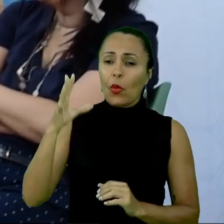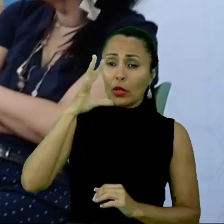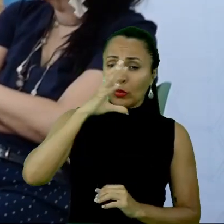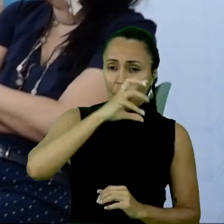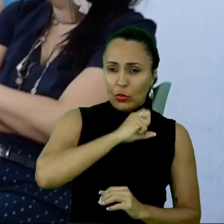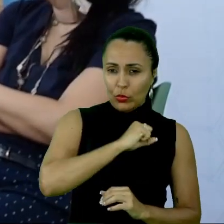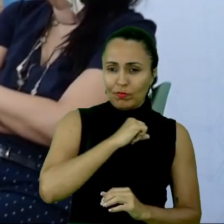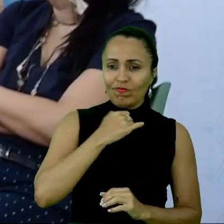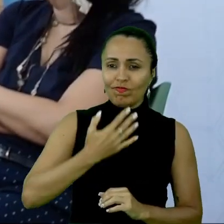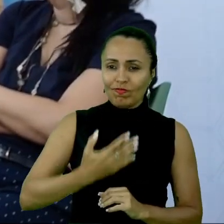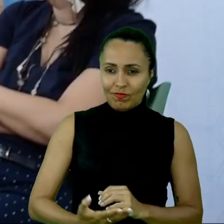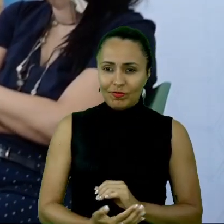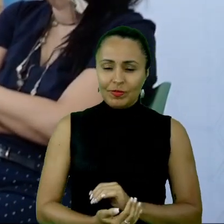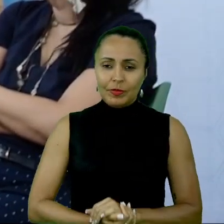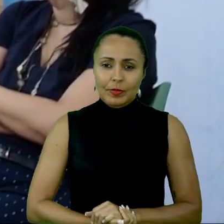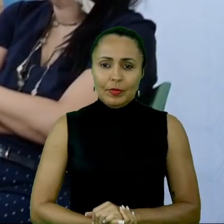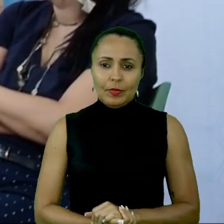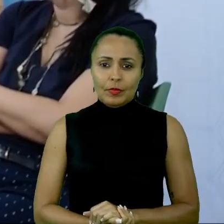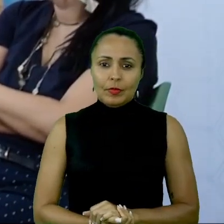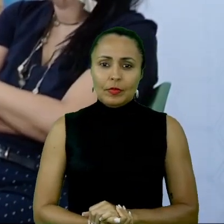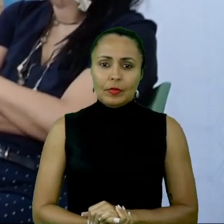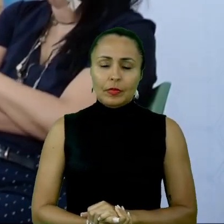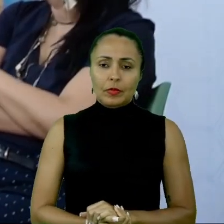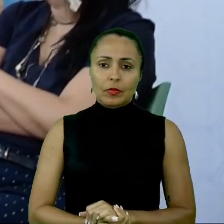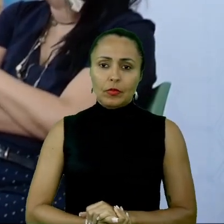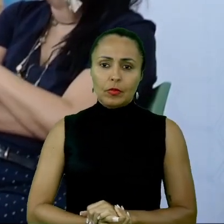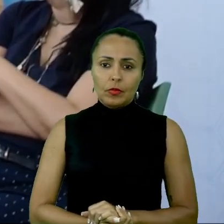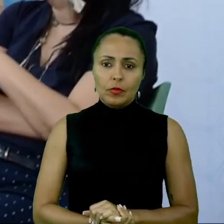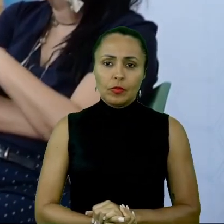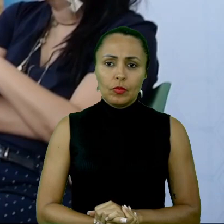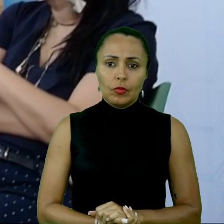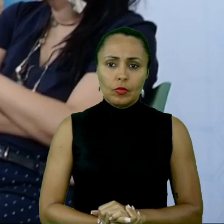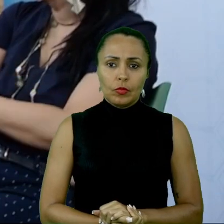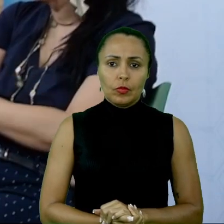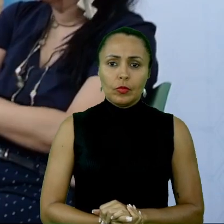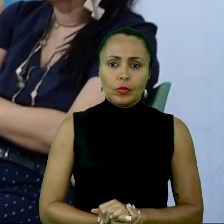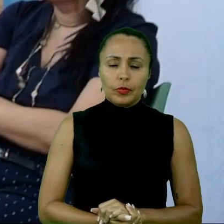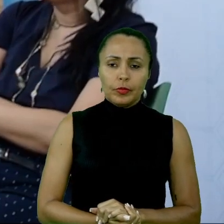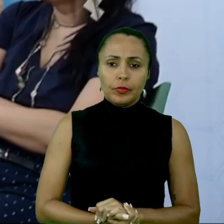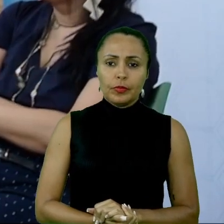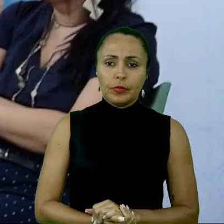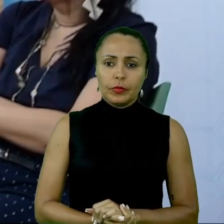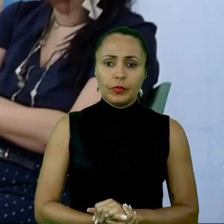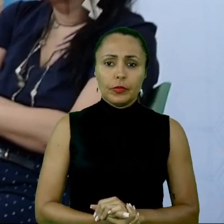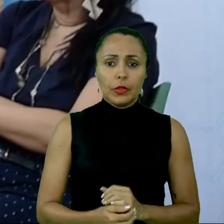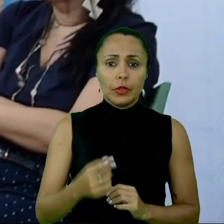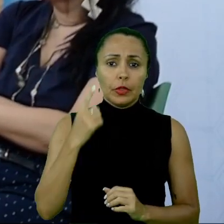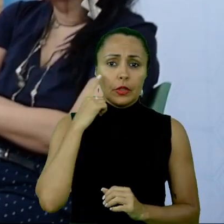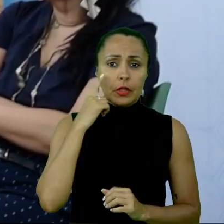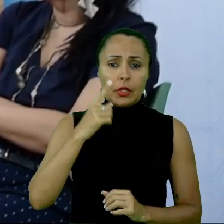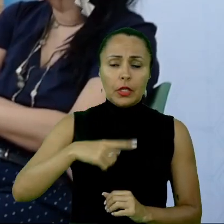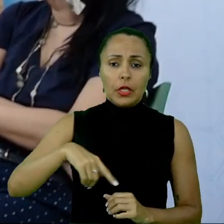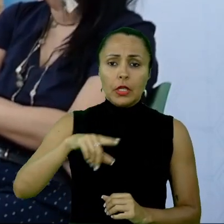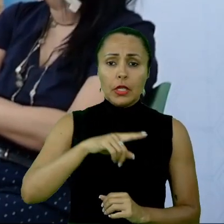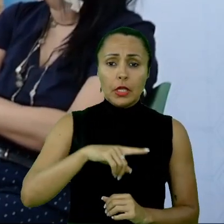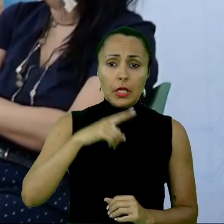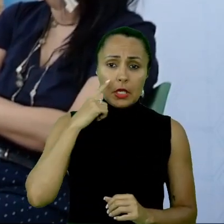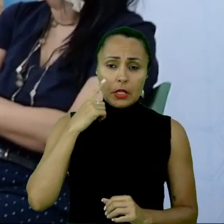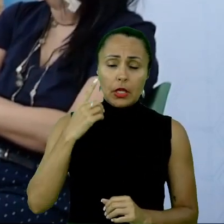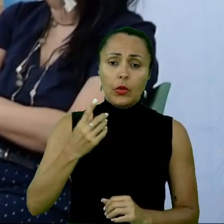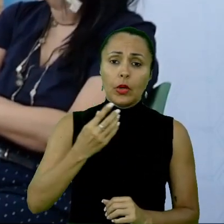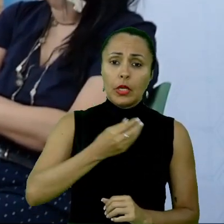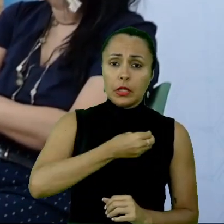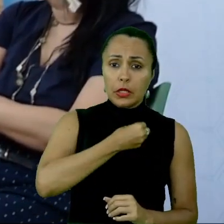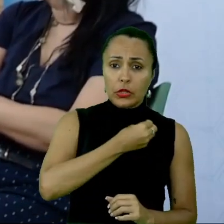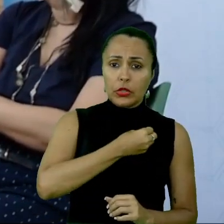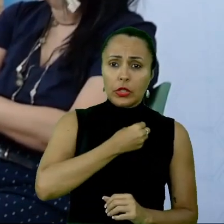tema, porque é sempre um bafafá. Sim. Porque assim, eu acho que existem tópicos dentro disso, da autoralidade, né? A